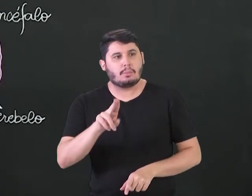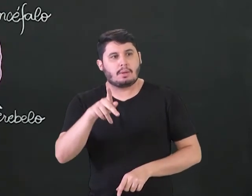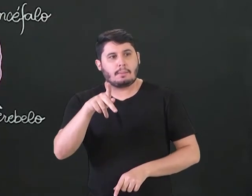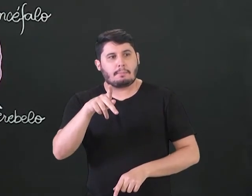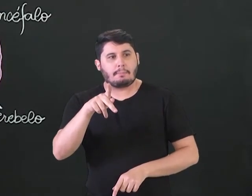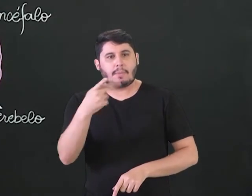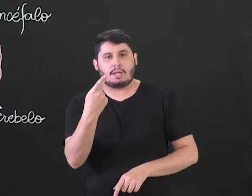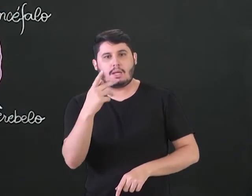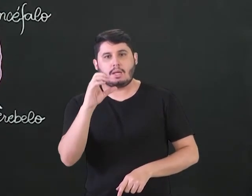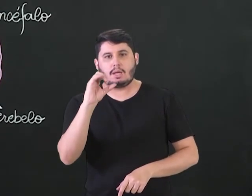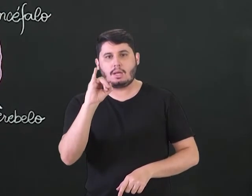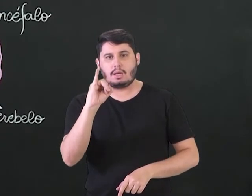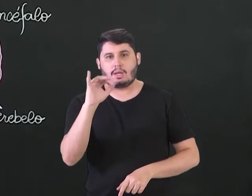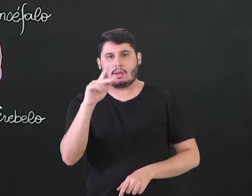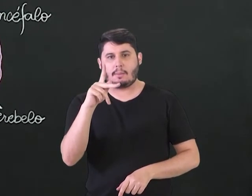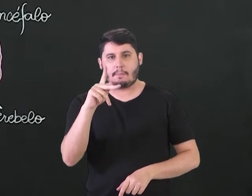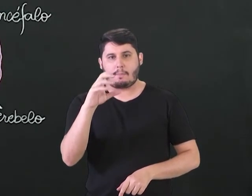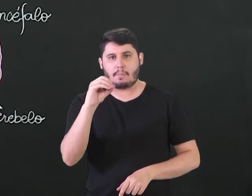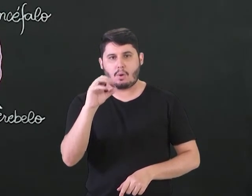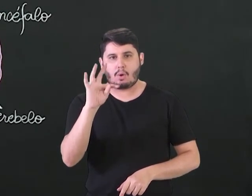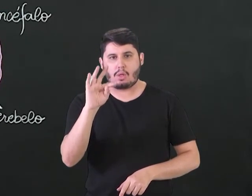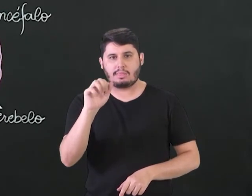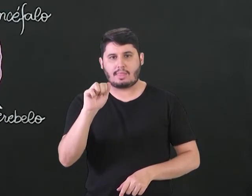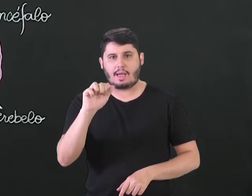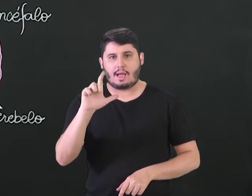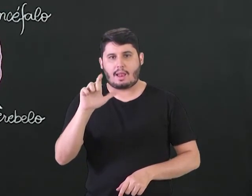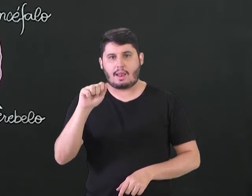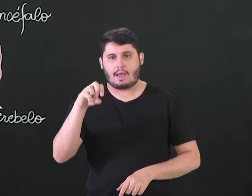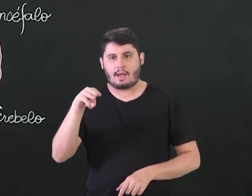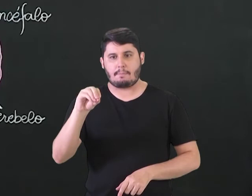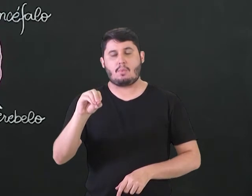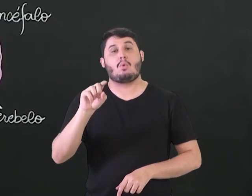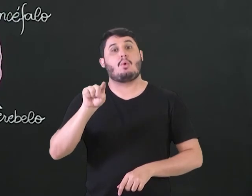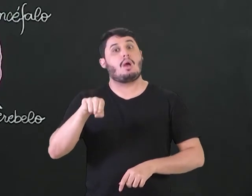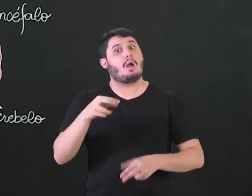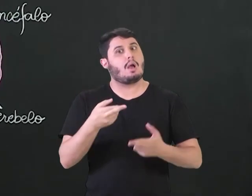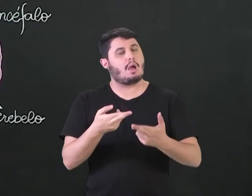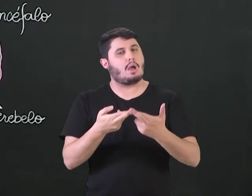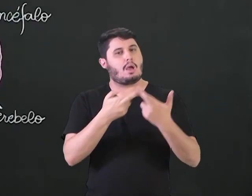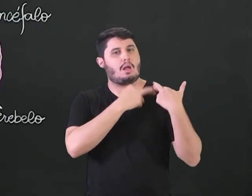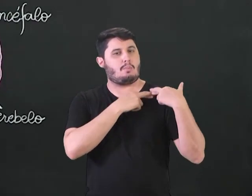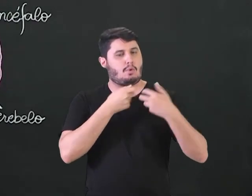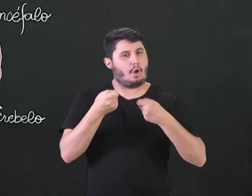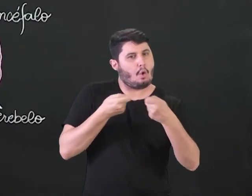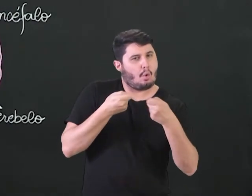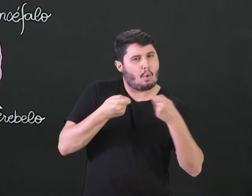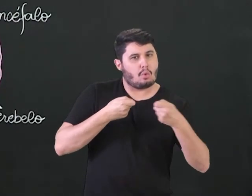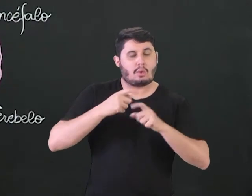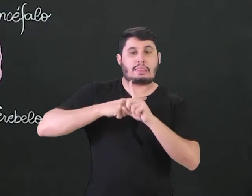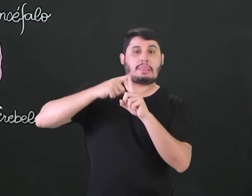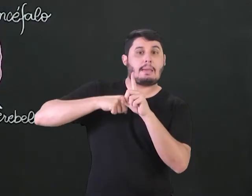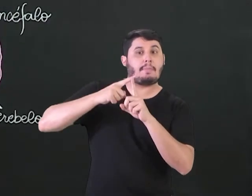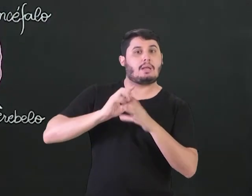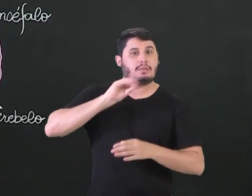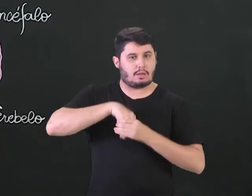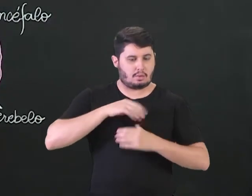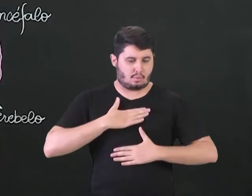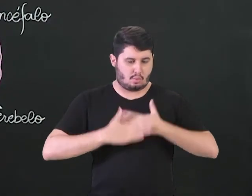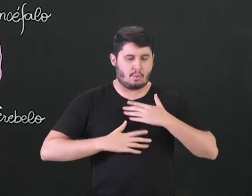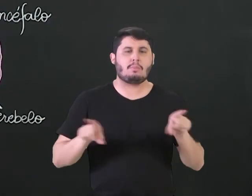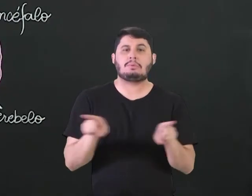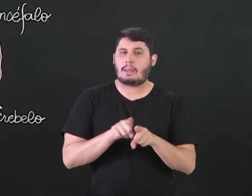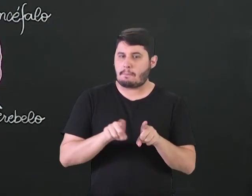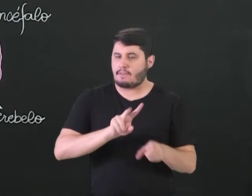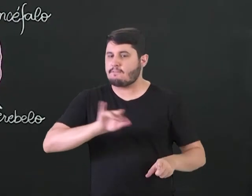da sua cabeça. Ela vai controlar a sua temperatura corporal. Ela vai controlar reações básicas, emoções